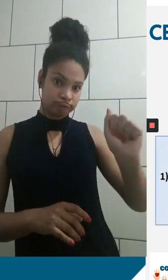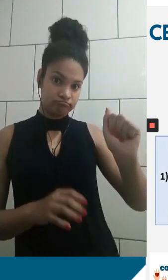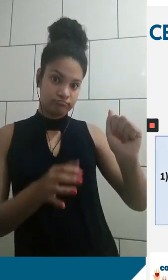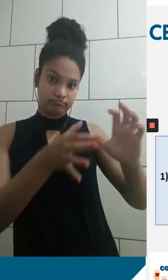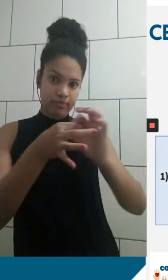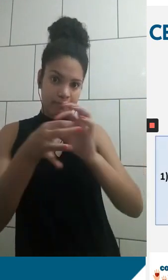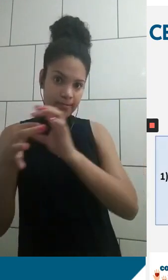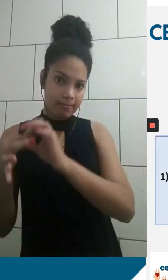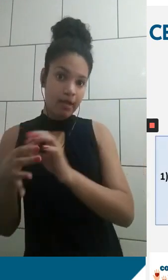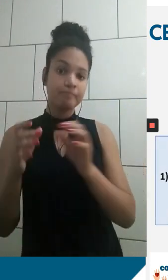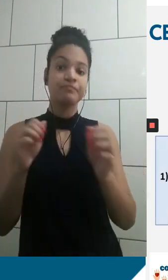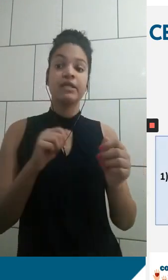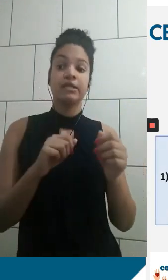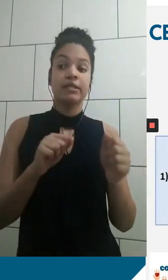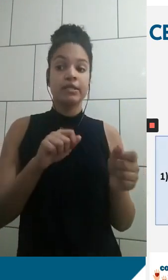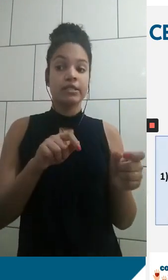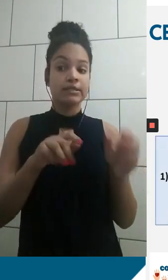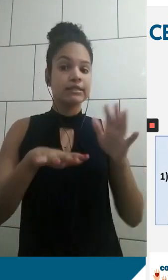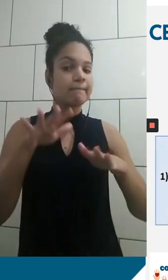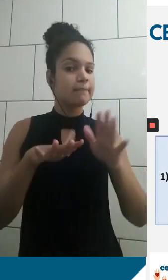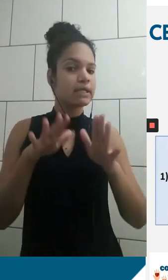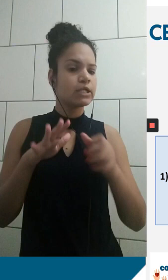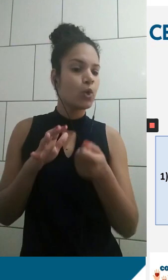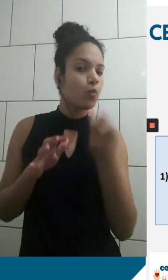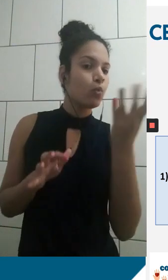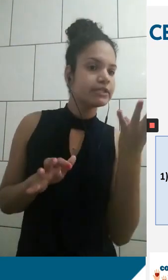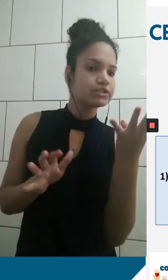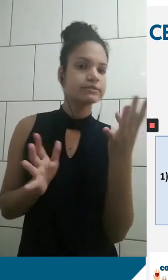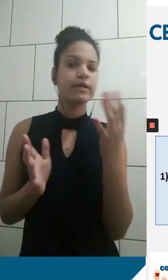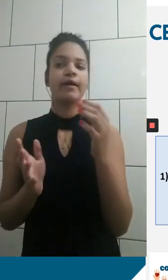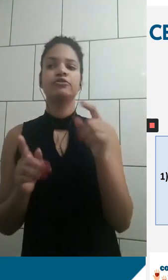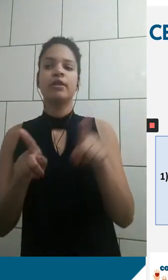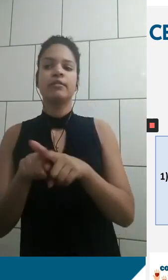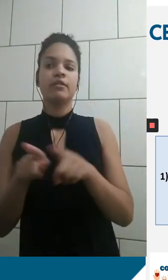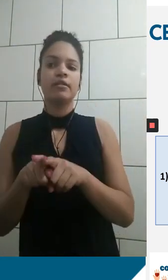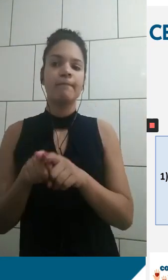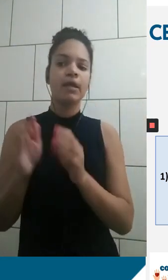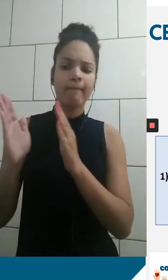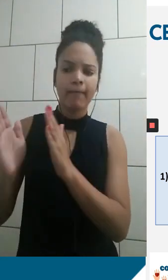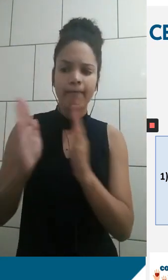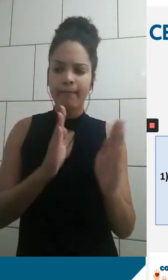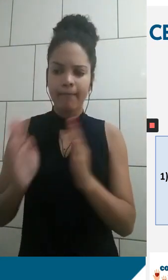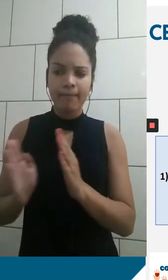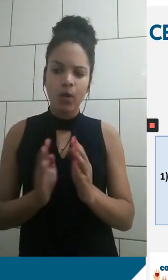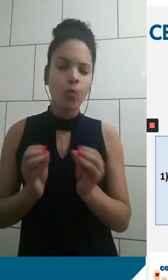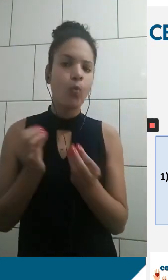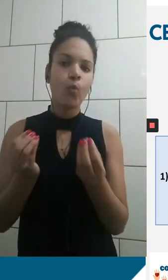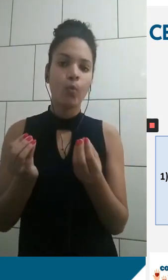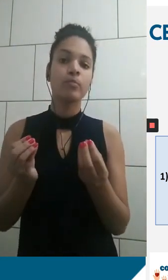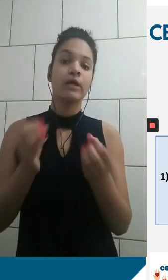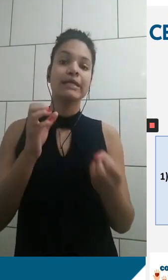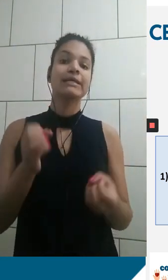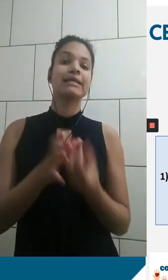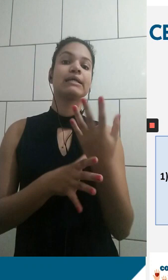de aminoácidos, vai estabelecer uma estrutura da proteína, e a estrutura da proteína determina a